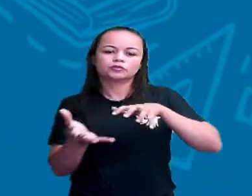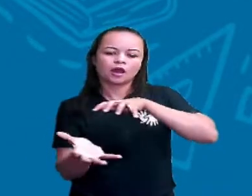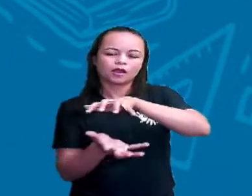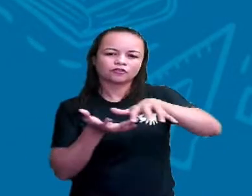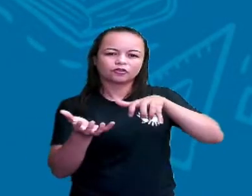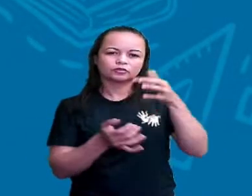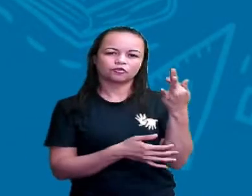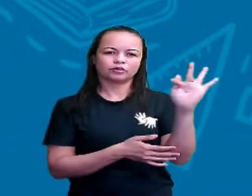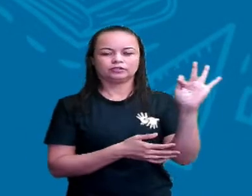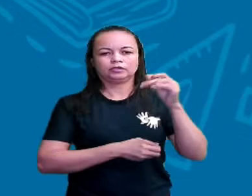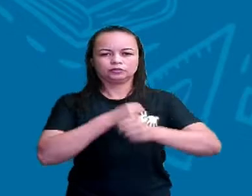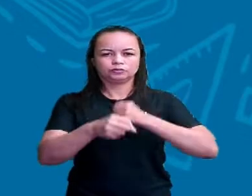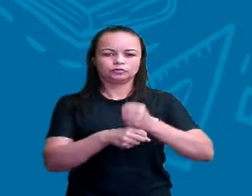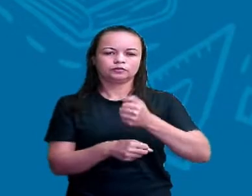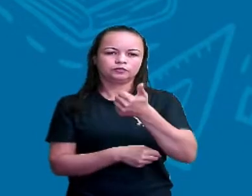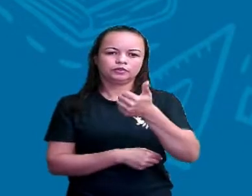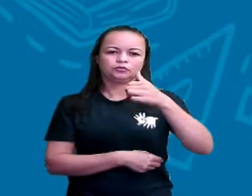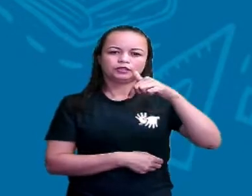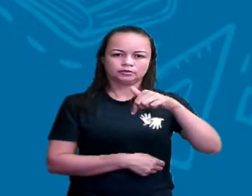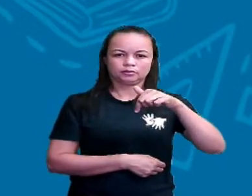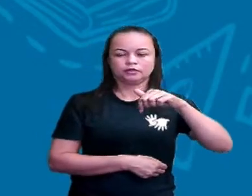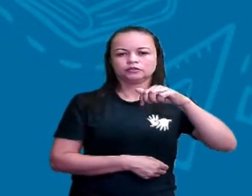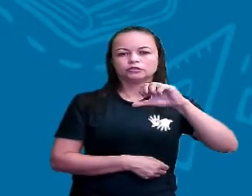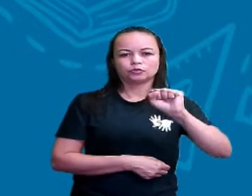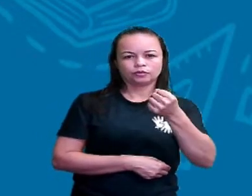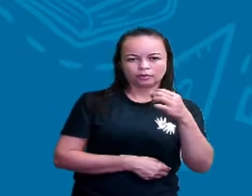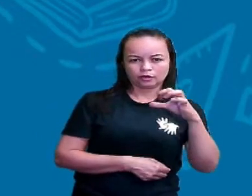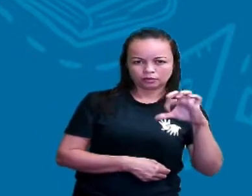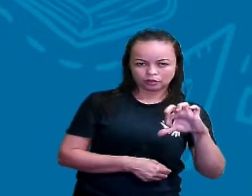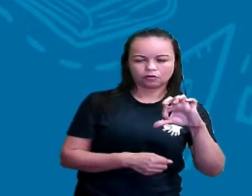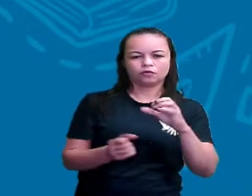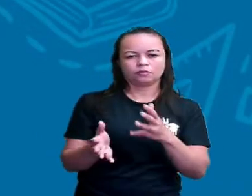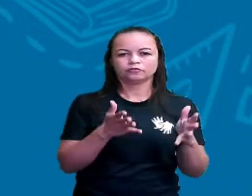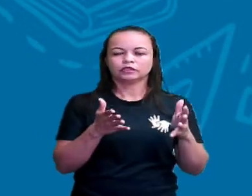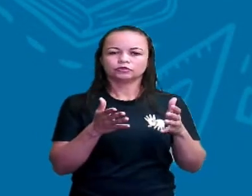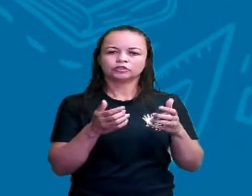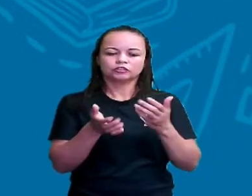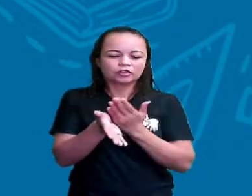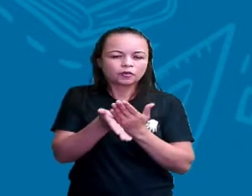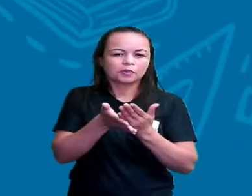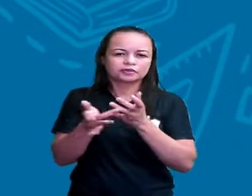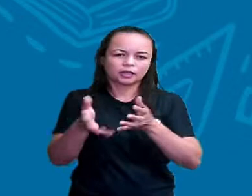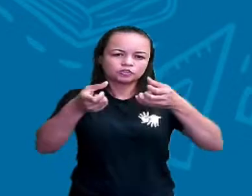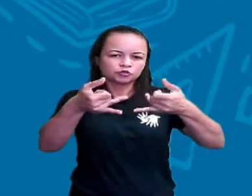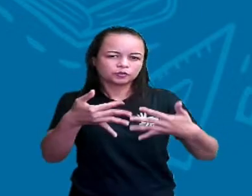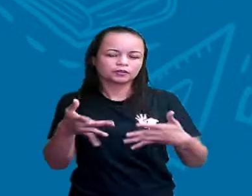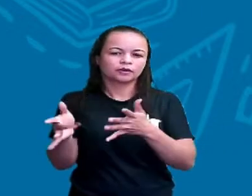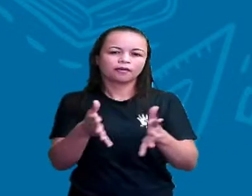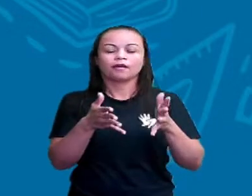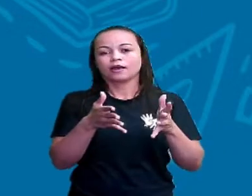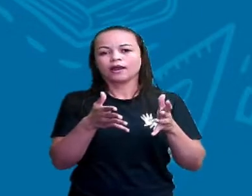em 1789, que é exatamente onde a gente vai avançar e chegar nesse período da Idade Moderna, a queda